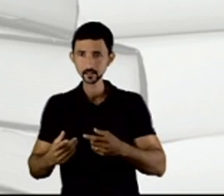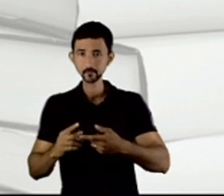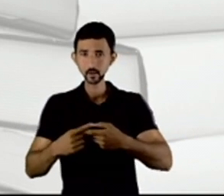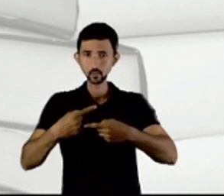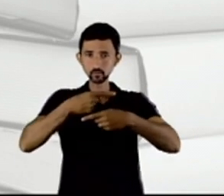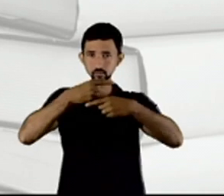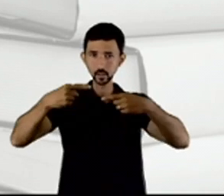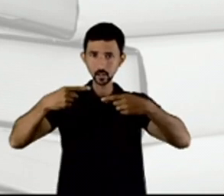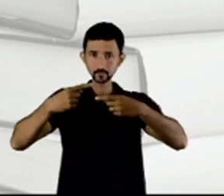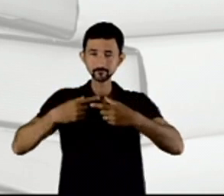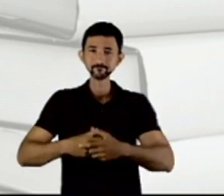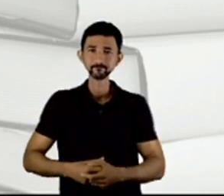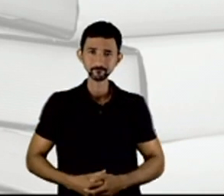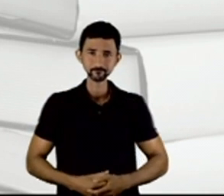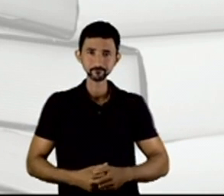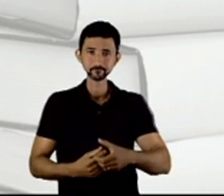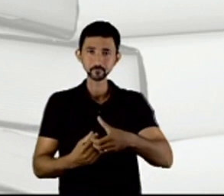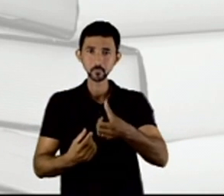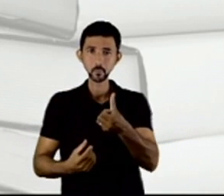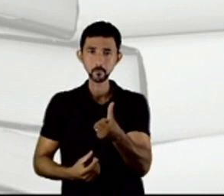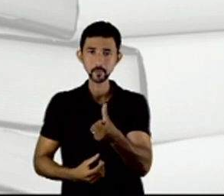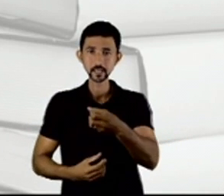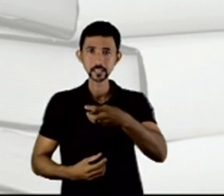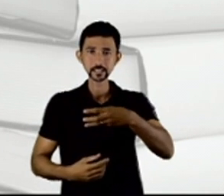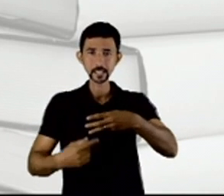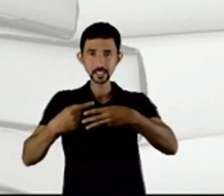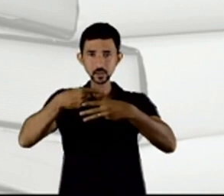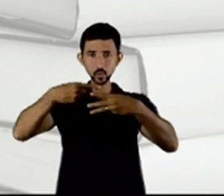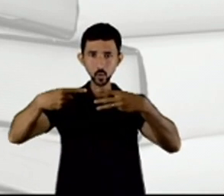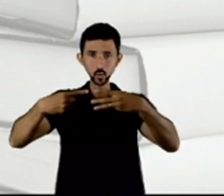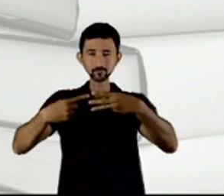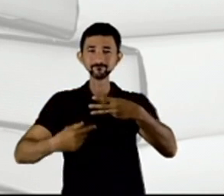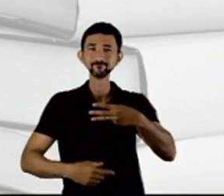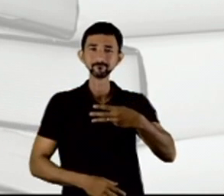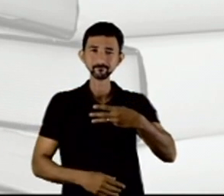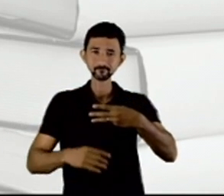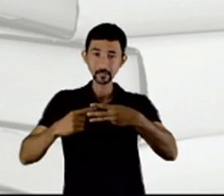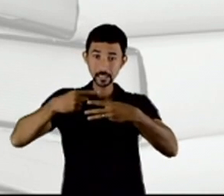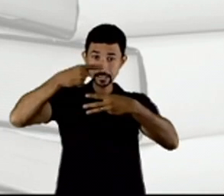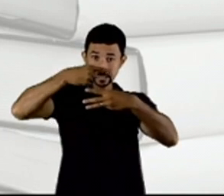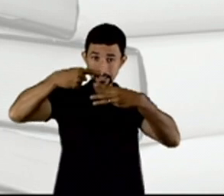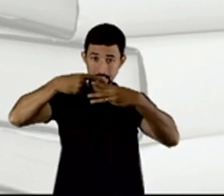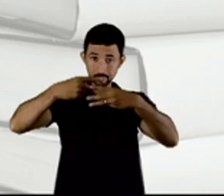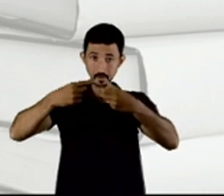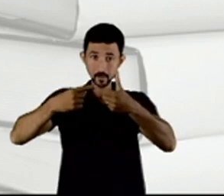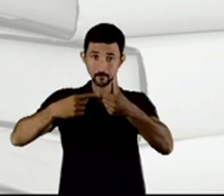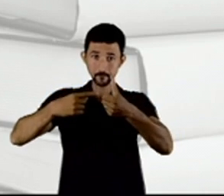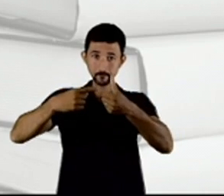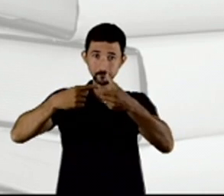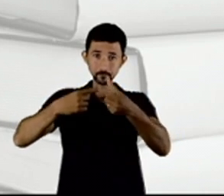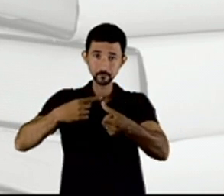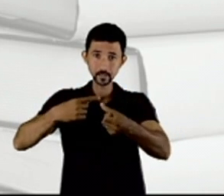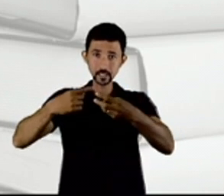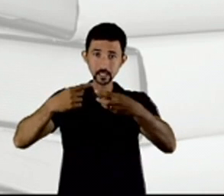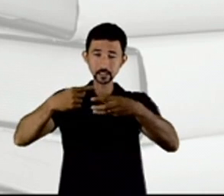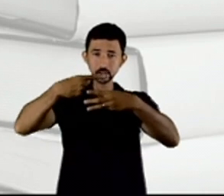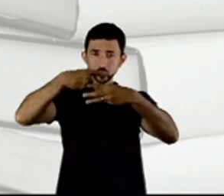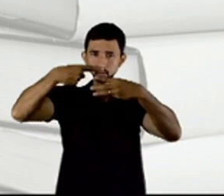representar, certo? Então, esse 63 que se repete indefinidamente, a gente chama de